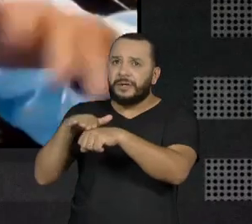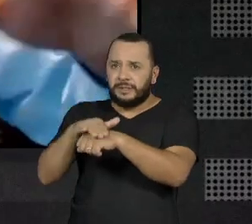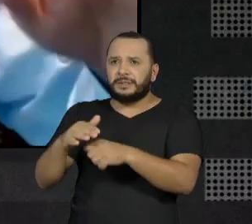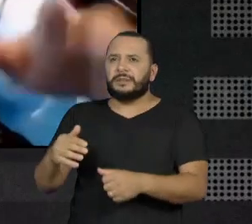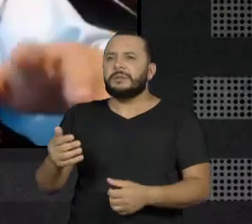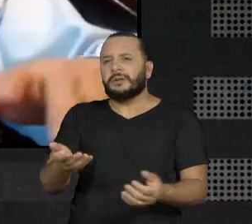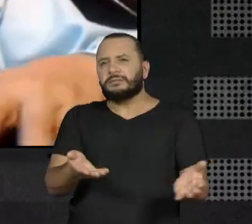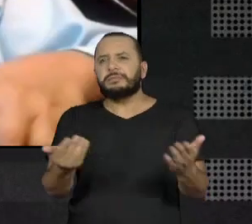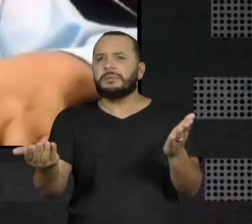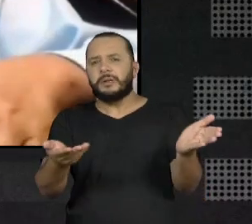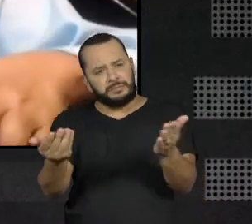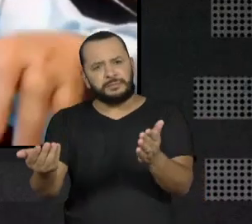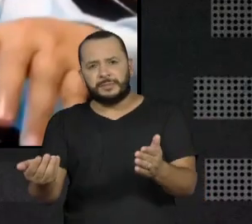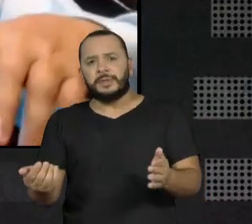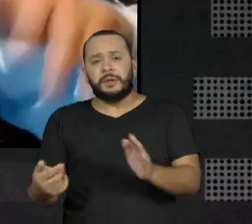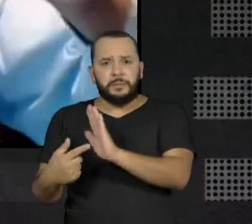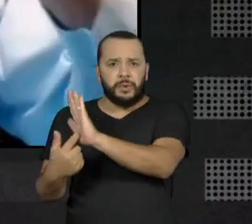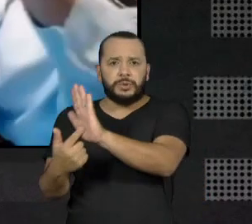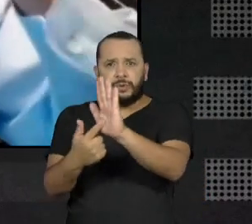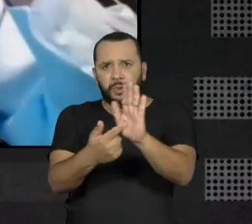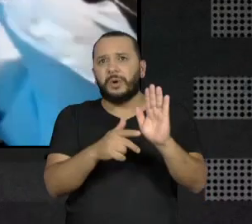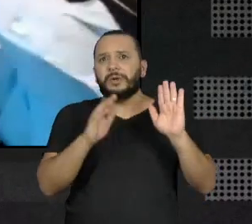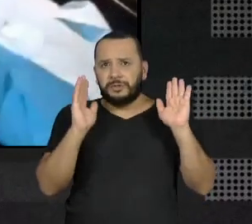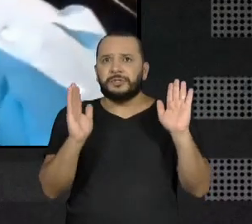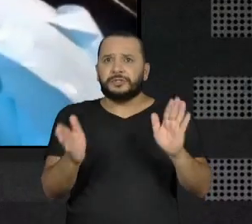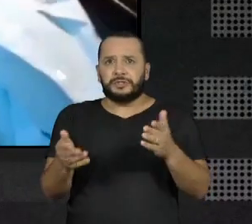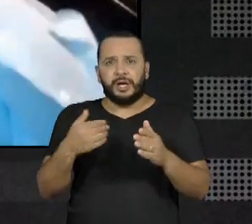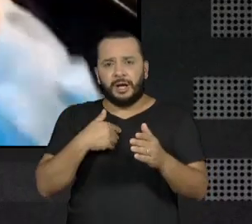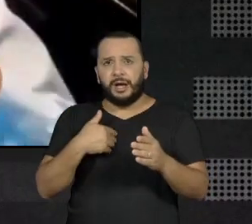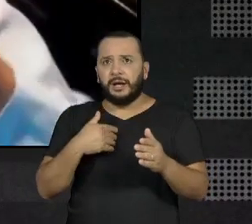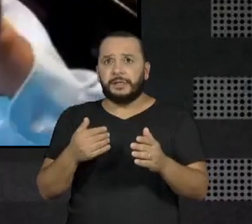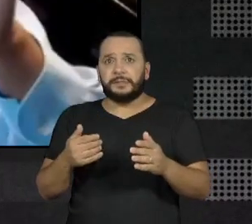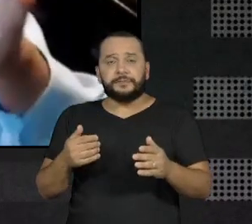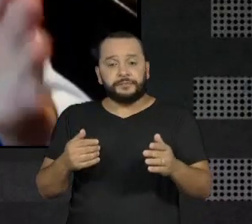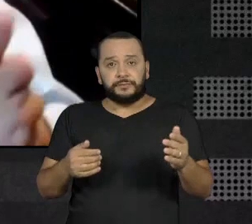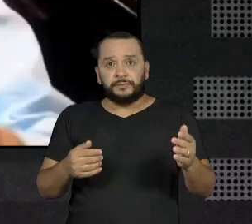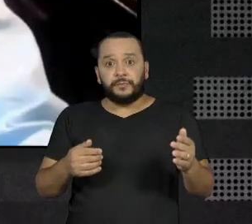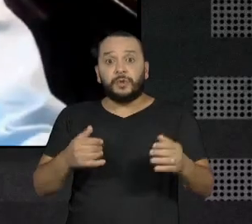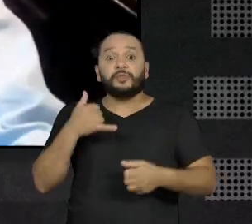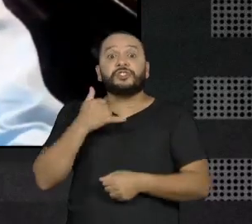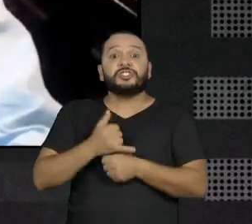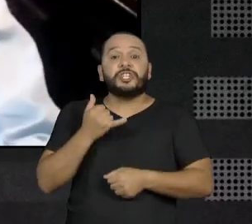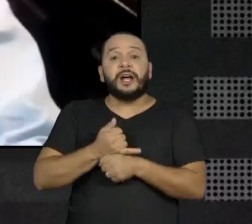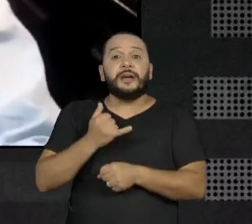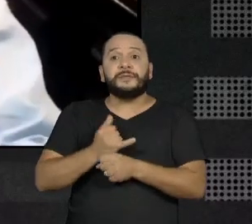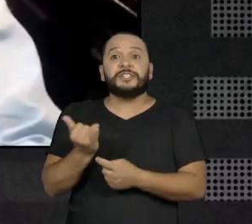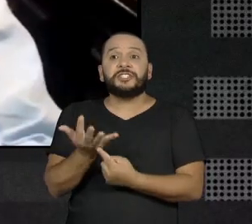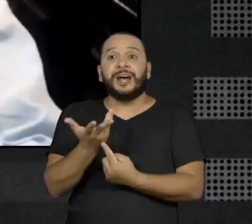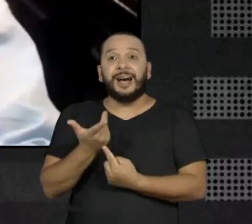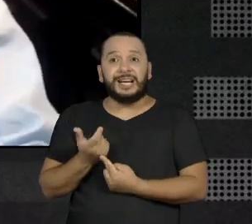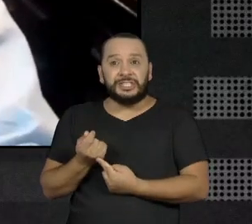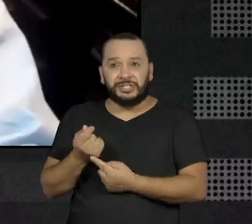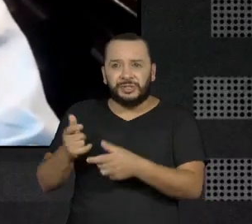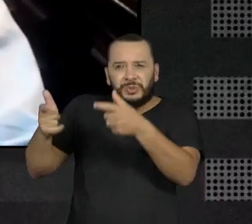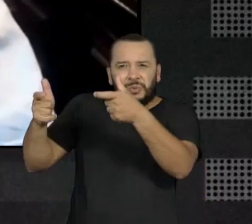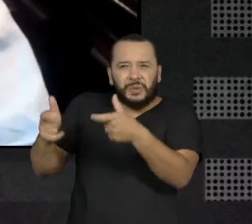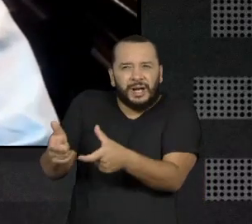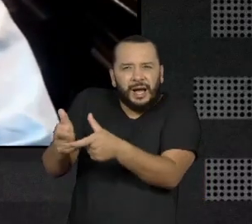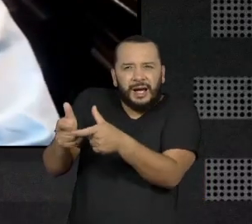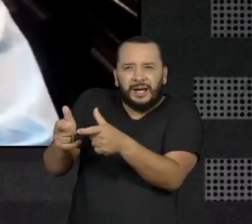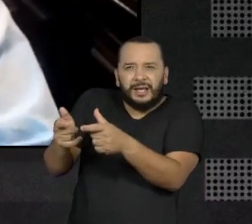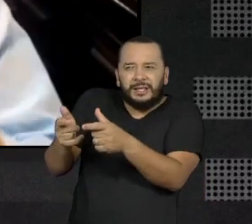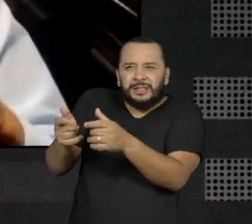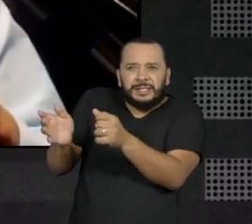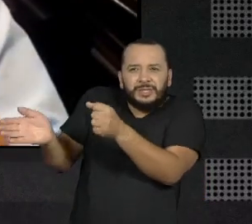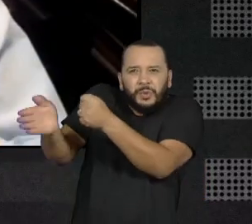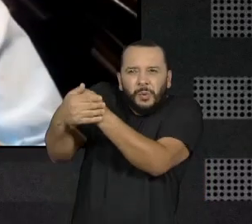apresentaram lá para a portaria, para os diretores do jornal, mas o chefe de arte ficava num canto, numa sala nos fundos